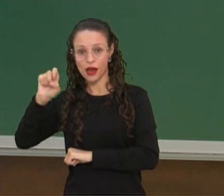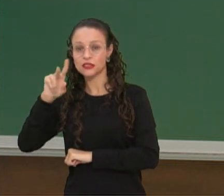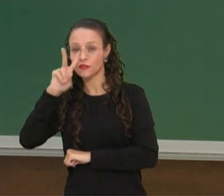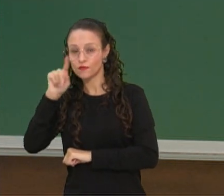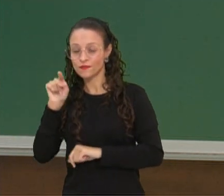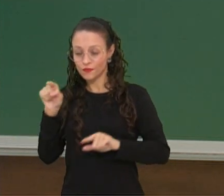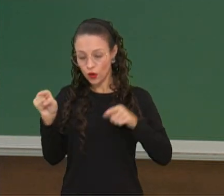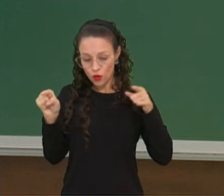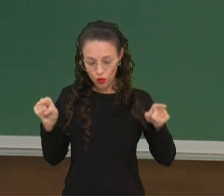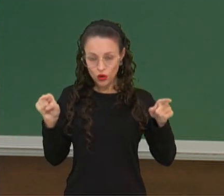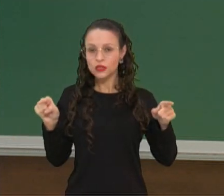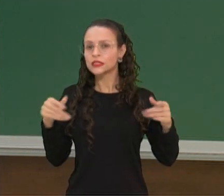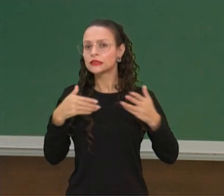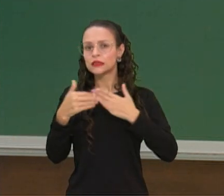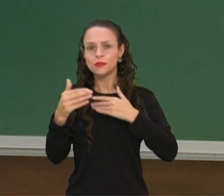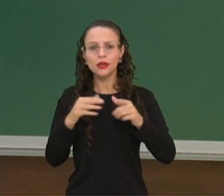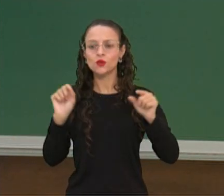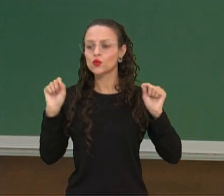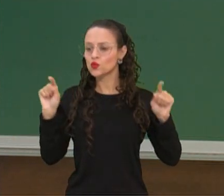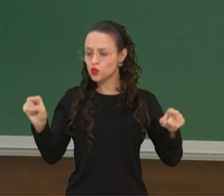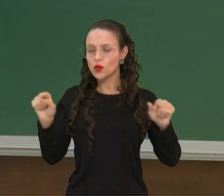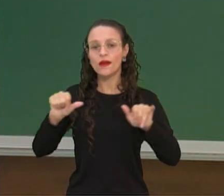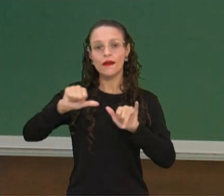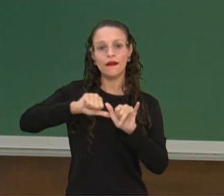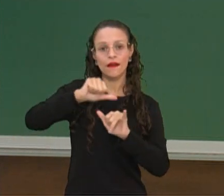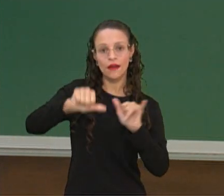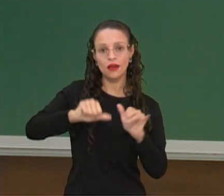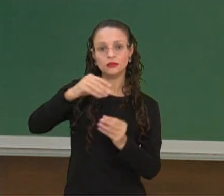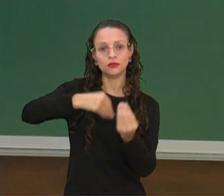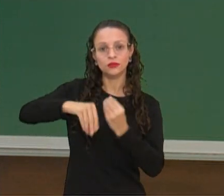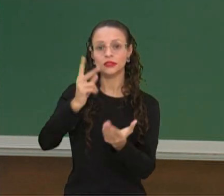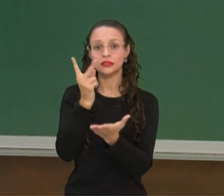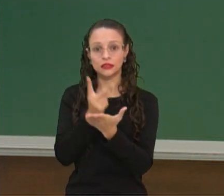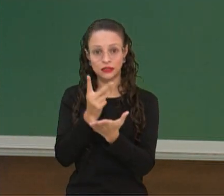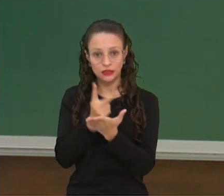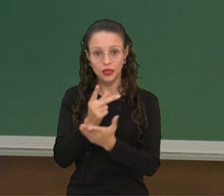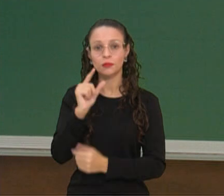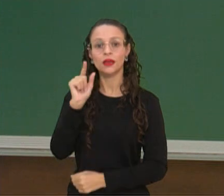a reação de neutralização vai ter sempre esse valor,